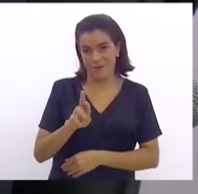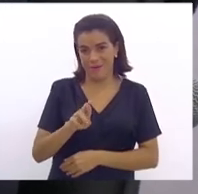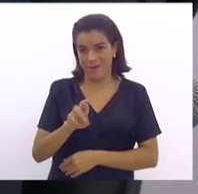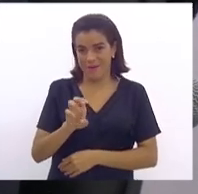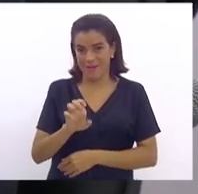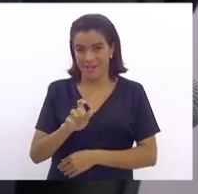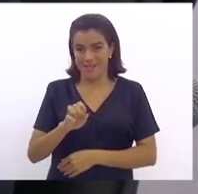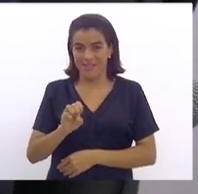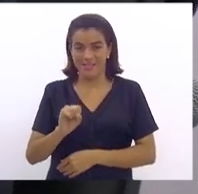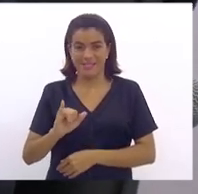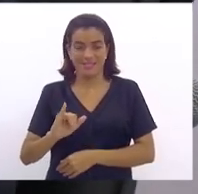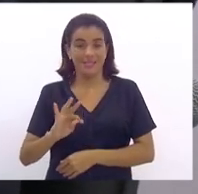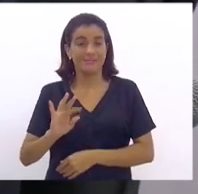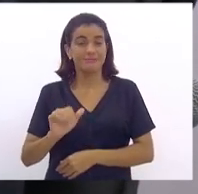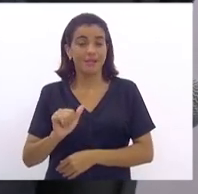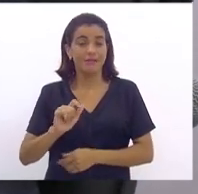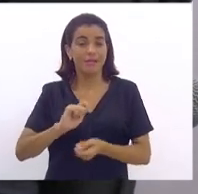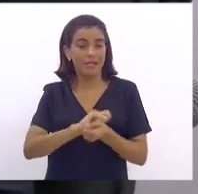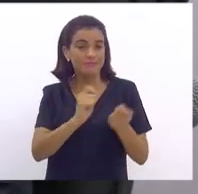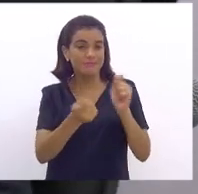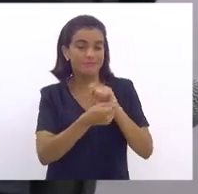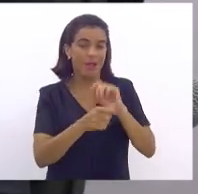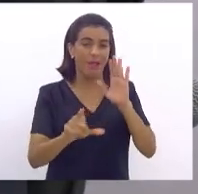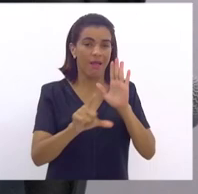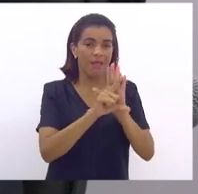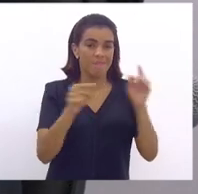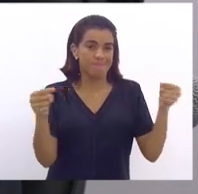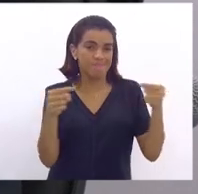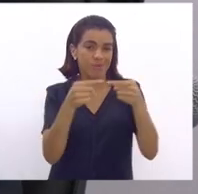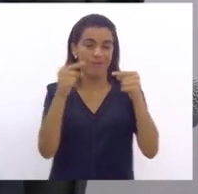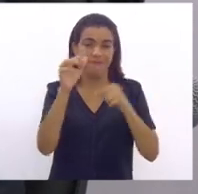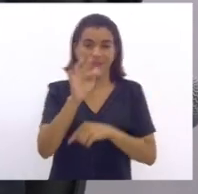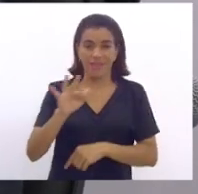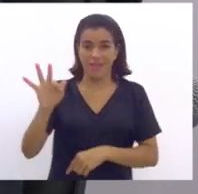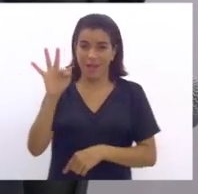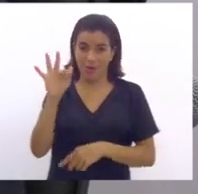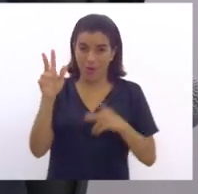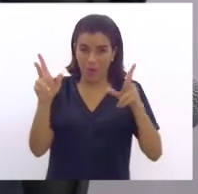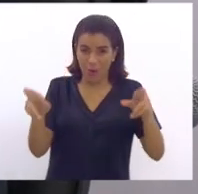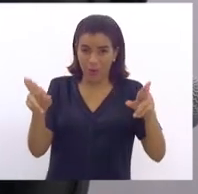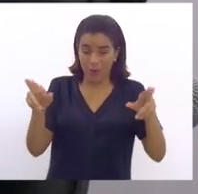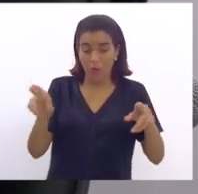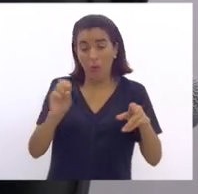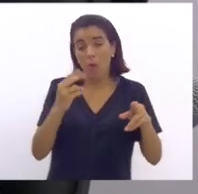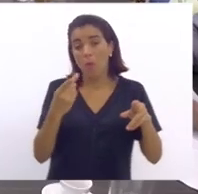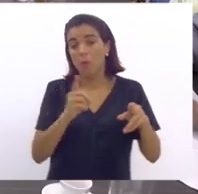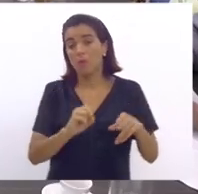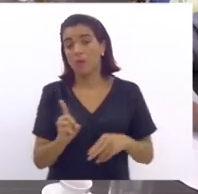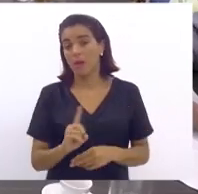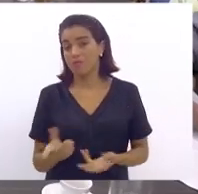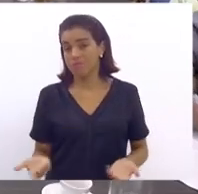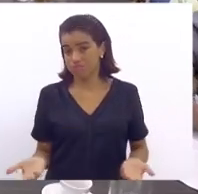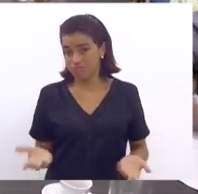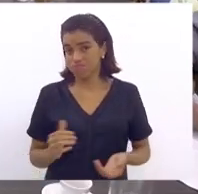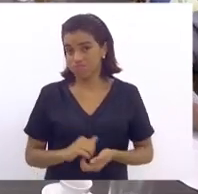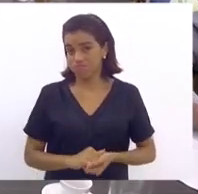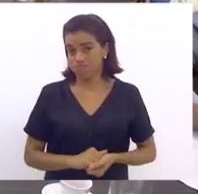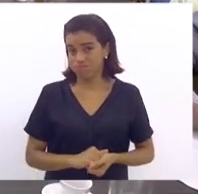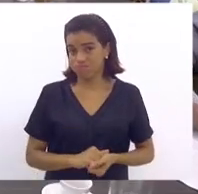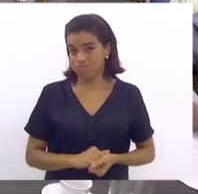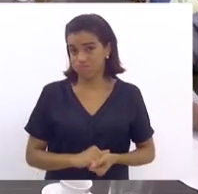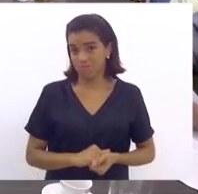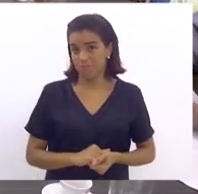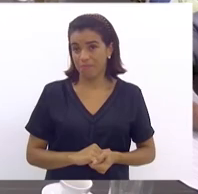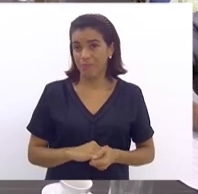a existência ou não e adequar a lei federal ou não. Mas é uma discussão importante, haja vista que a eleição está em pleno processo. Não é